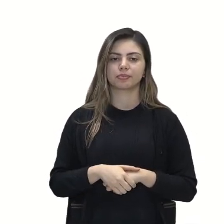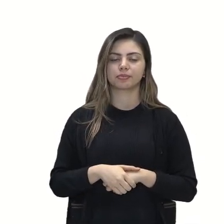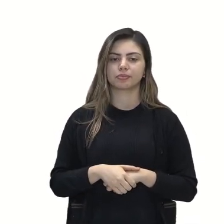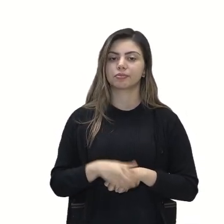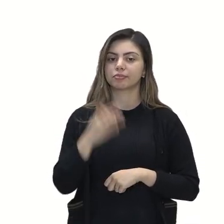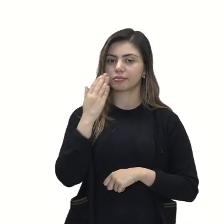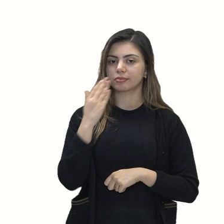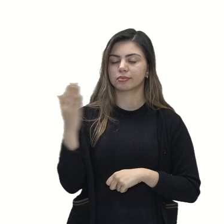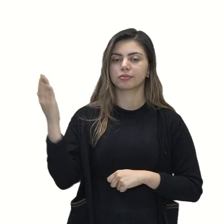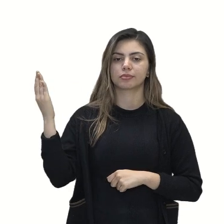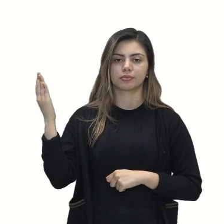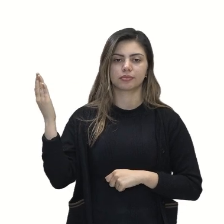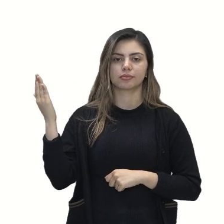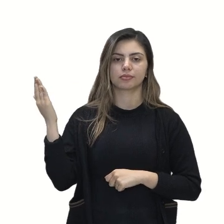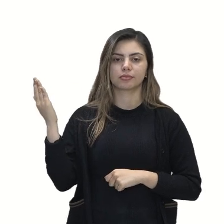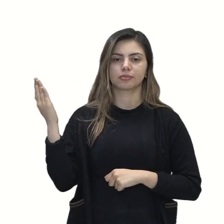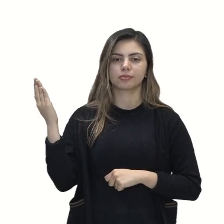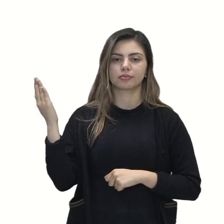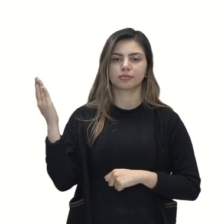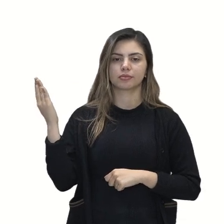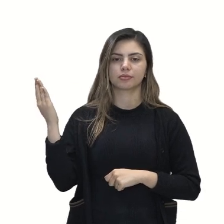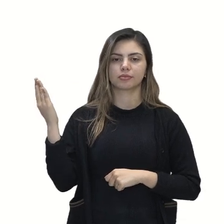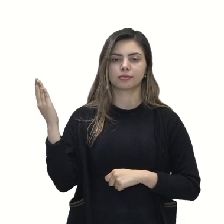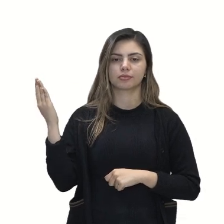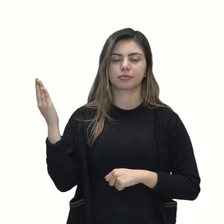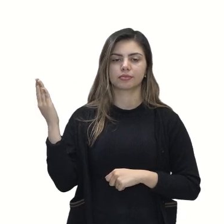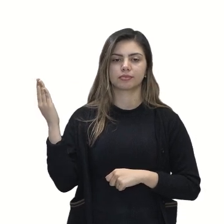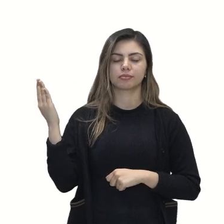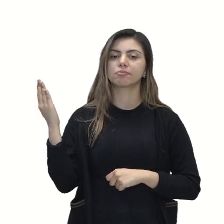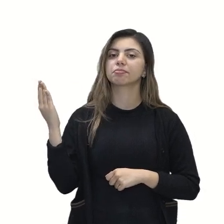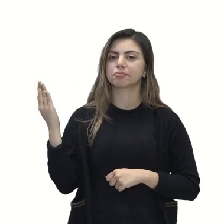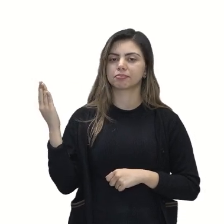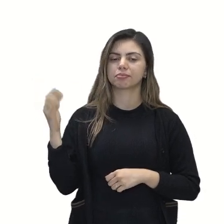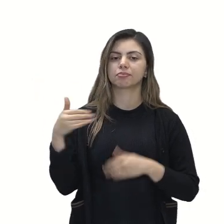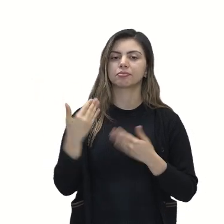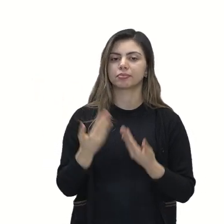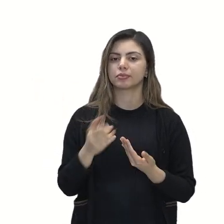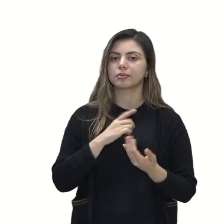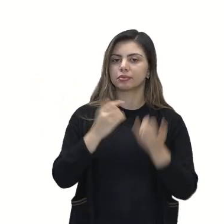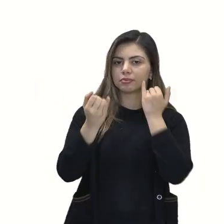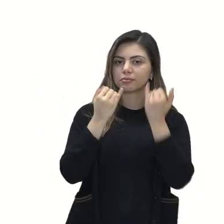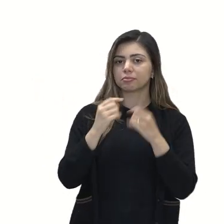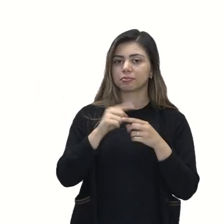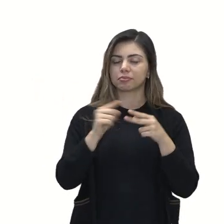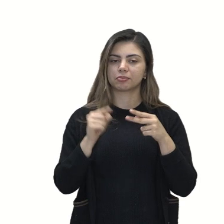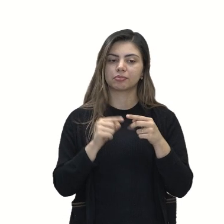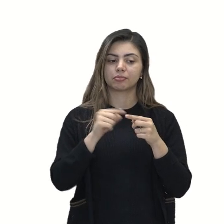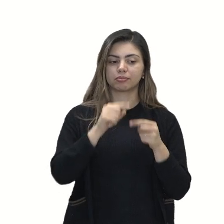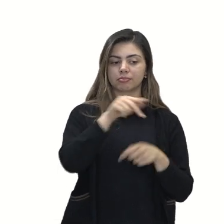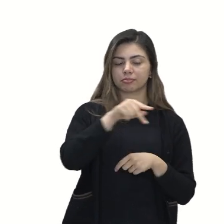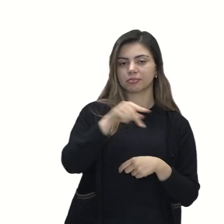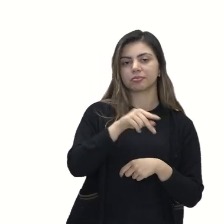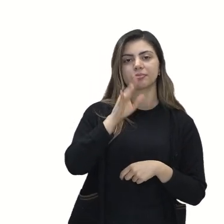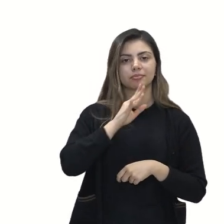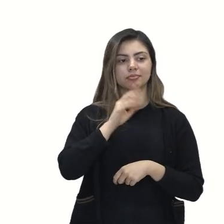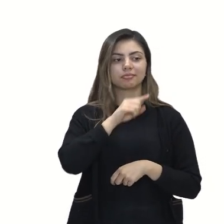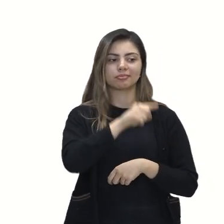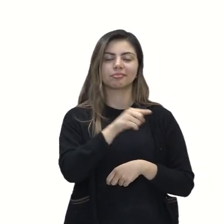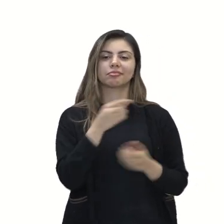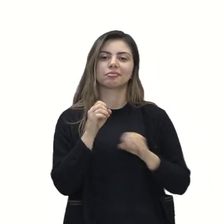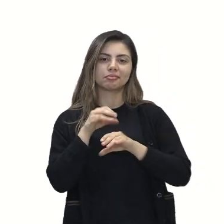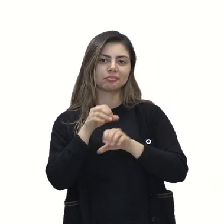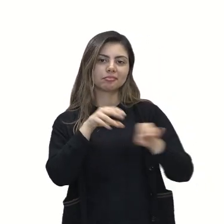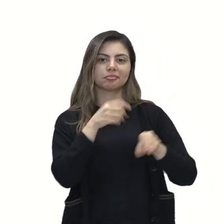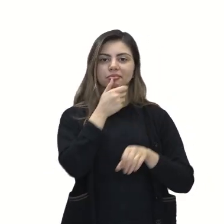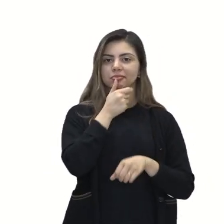The teacher is nice, she teaches English. Aqui tem dizendo duas informações, a professora é legal e ela ensina inglês. Vamos